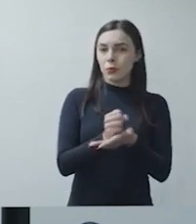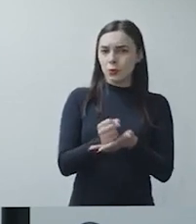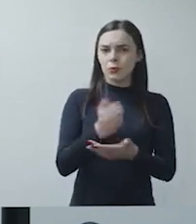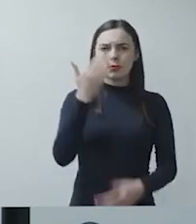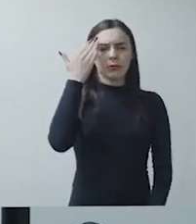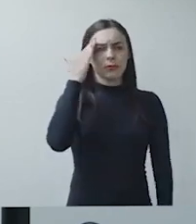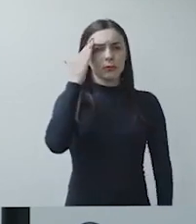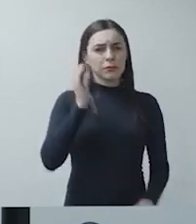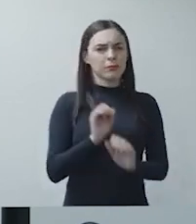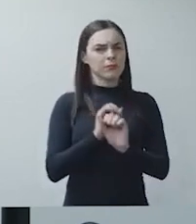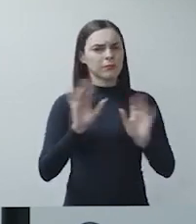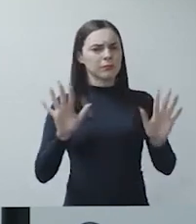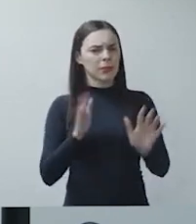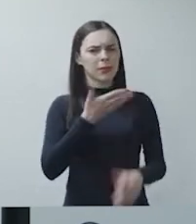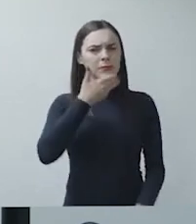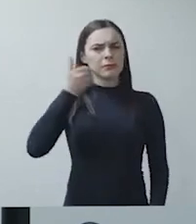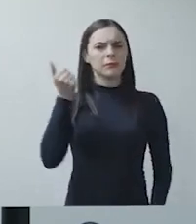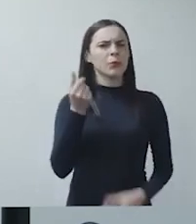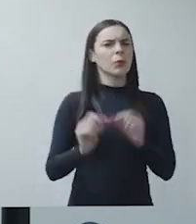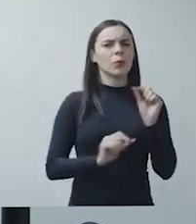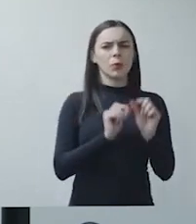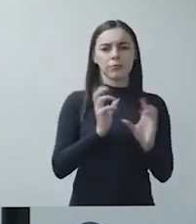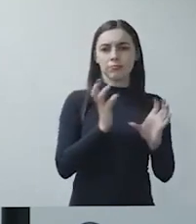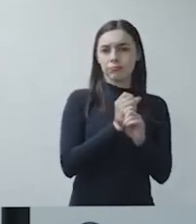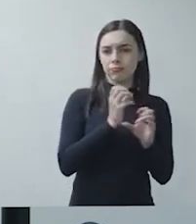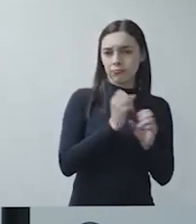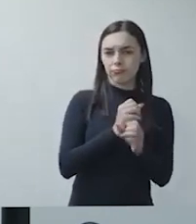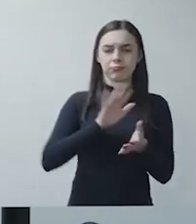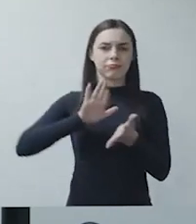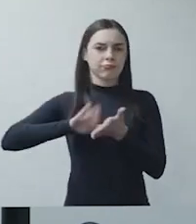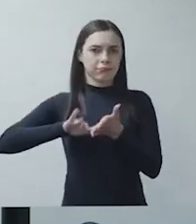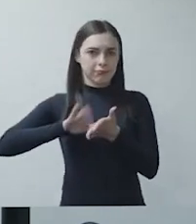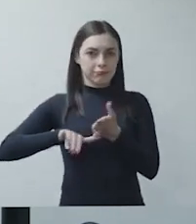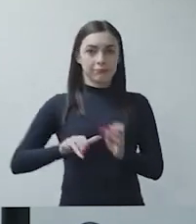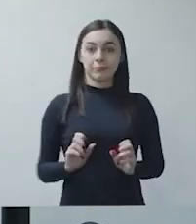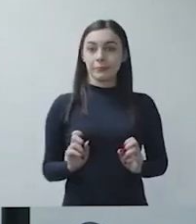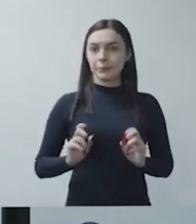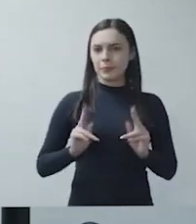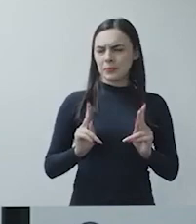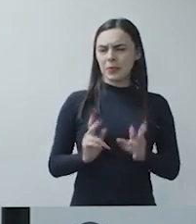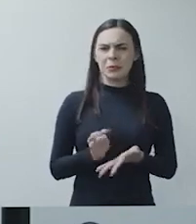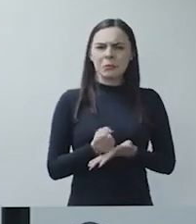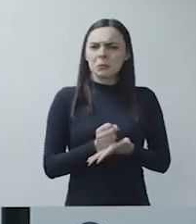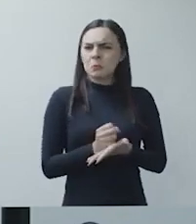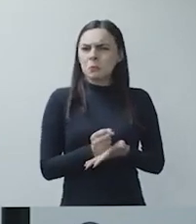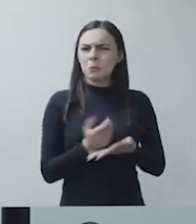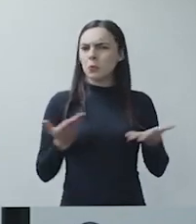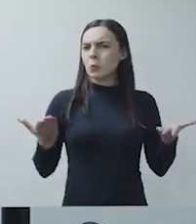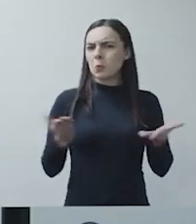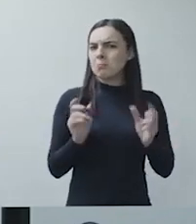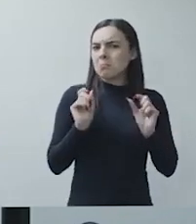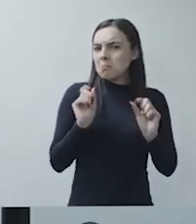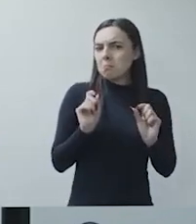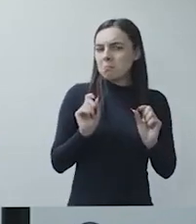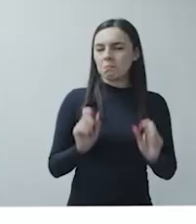para entendermos melhor a adição e a subtração. Então, o que será que nós iremos fazer de